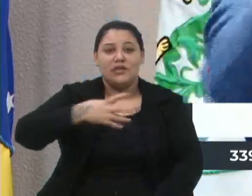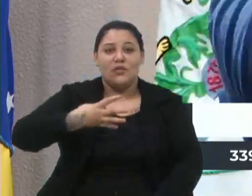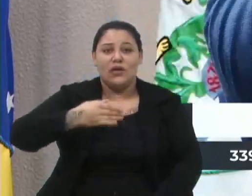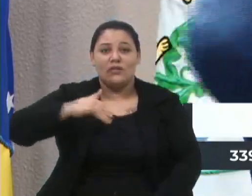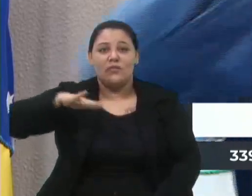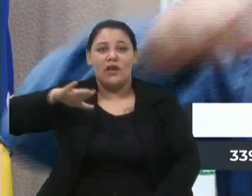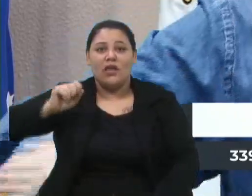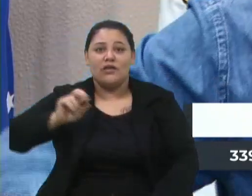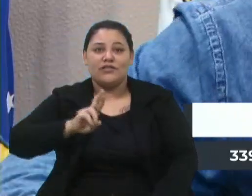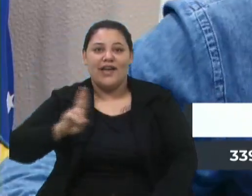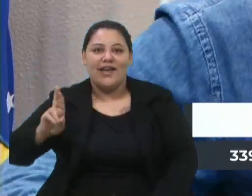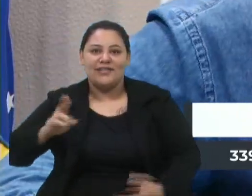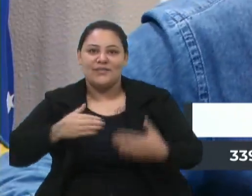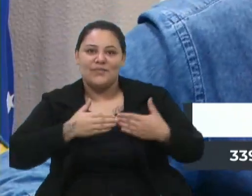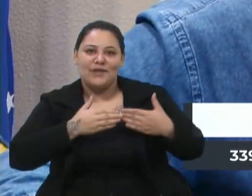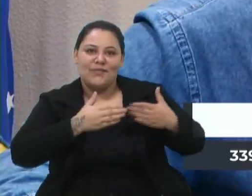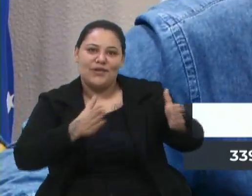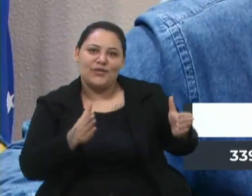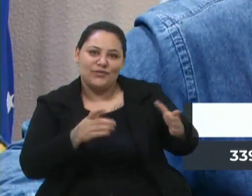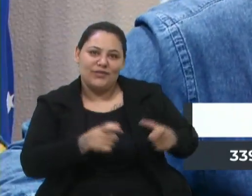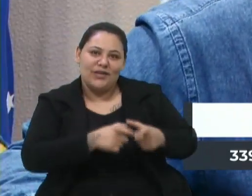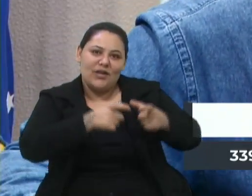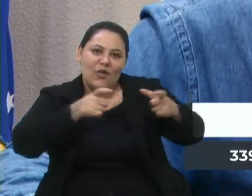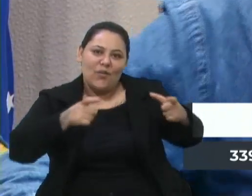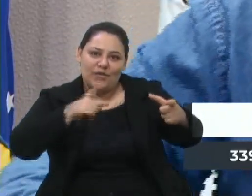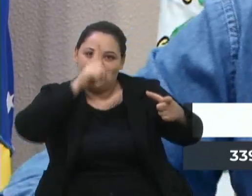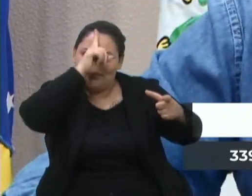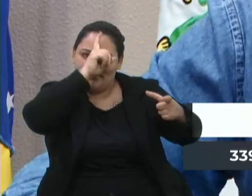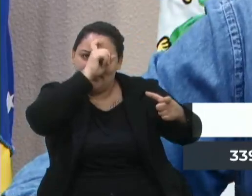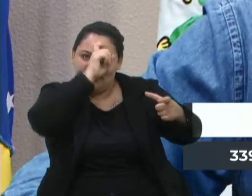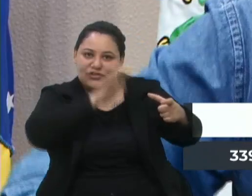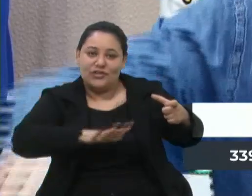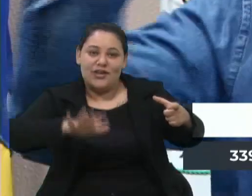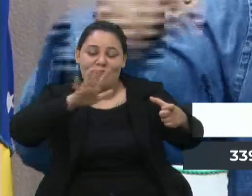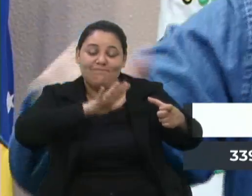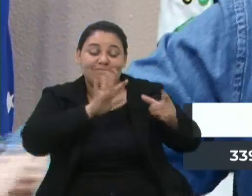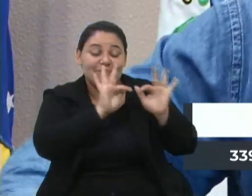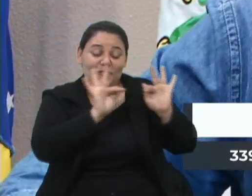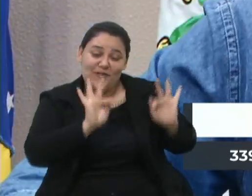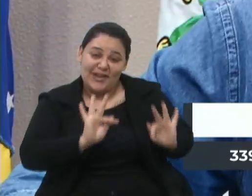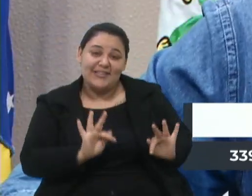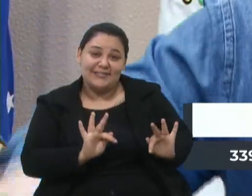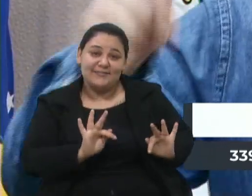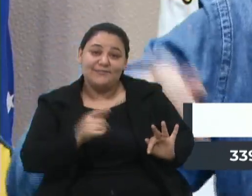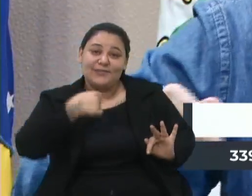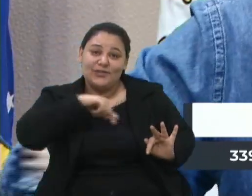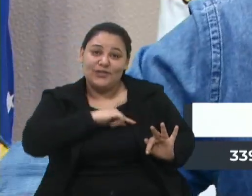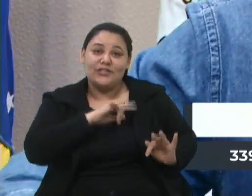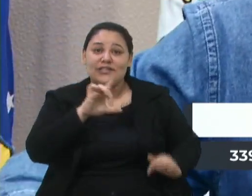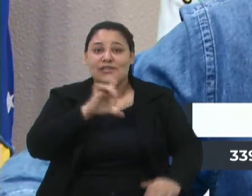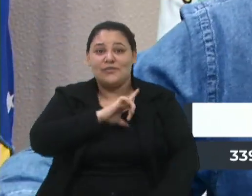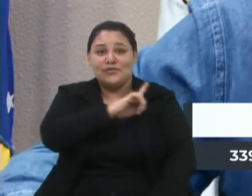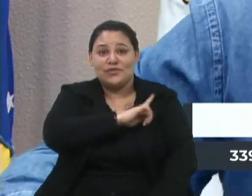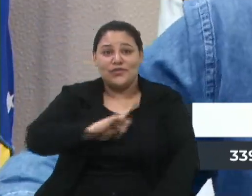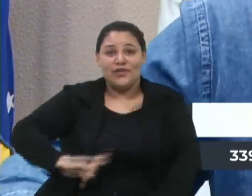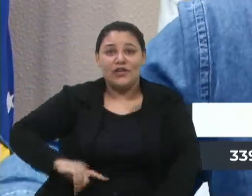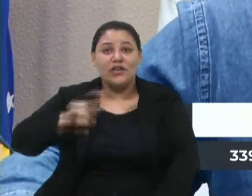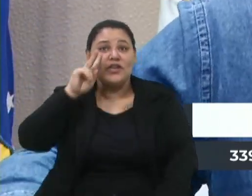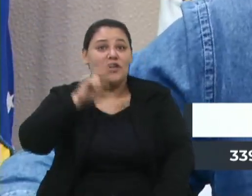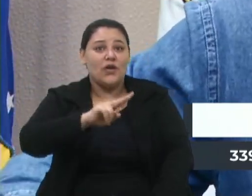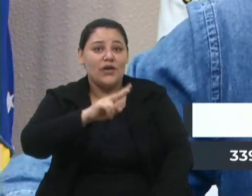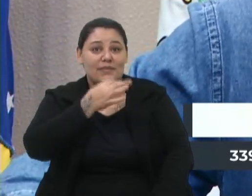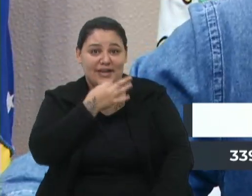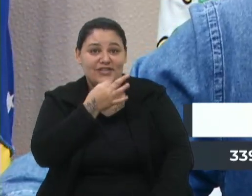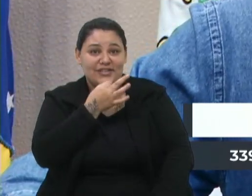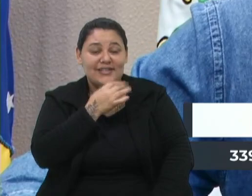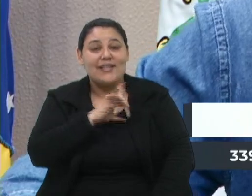para abertura da Ampliação do HG fico muito feliz que nós tenhamos um governo que olhe para nossa cidade e vai ter